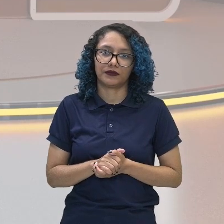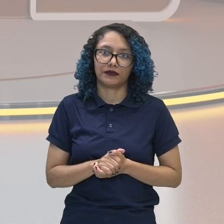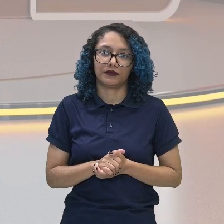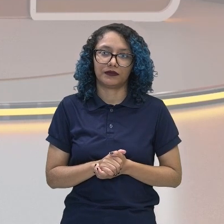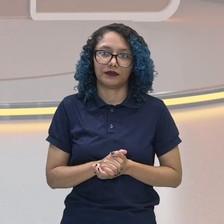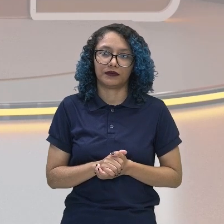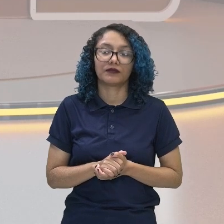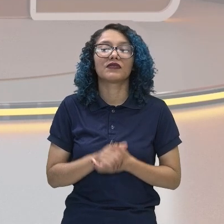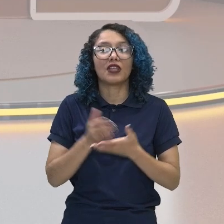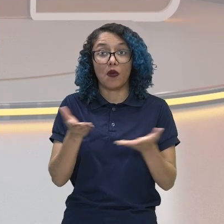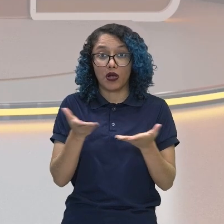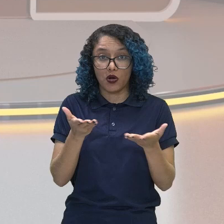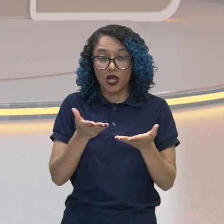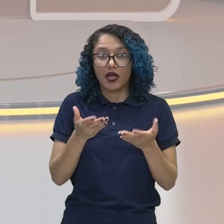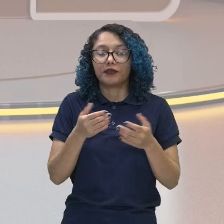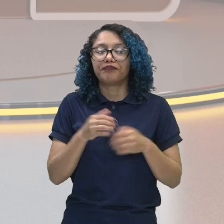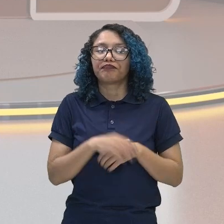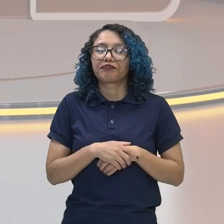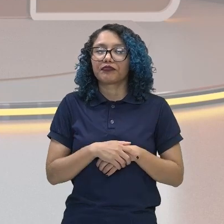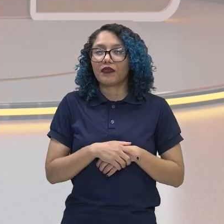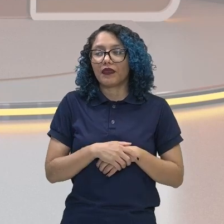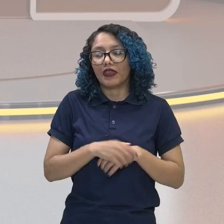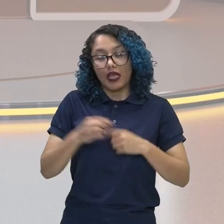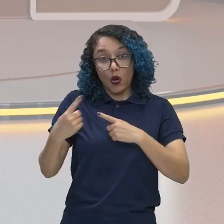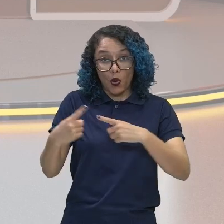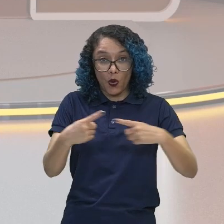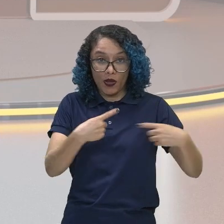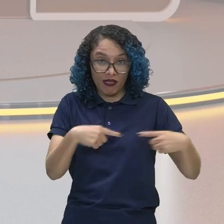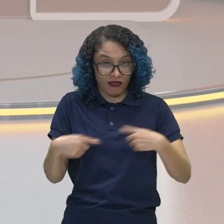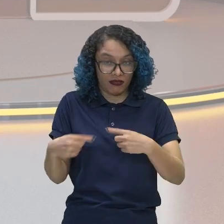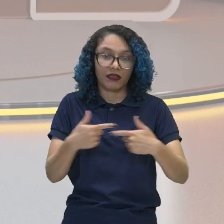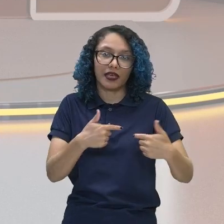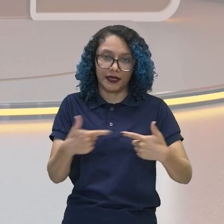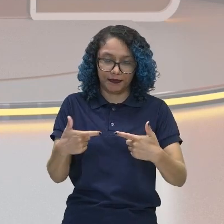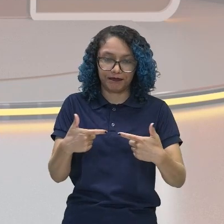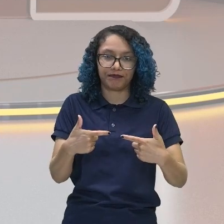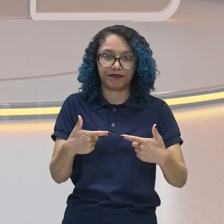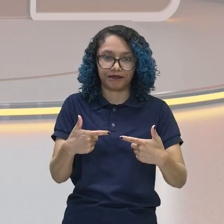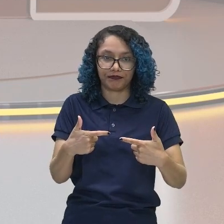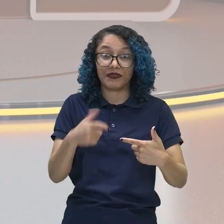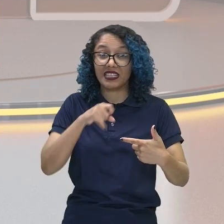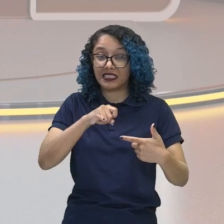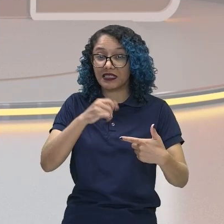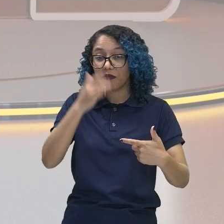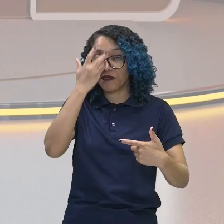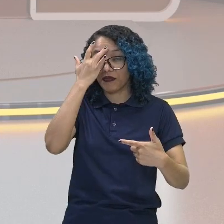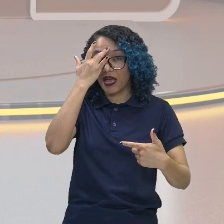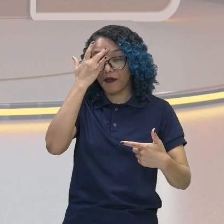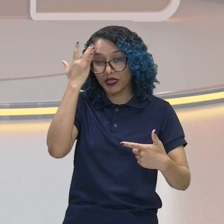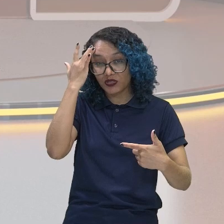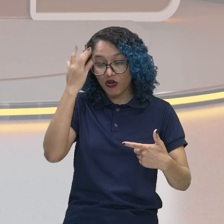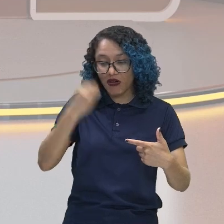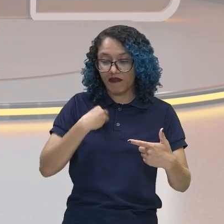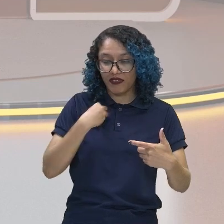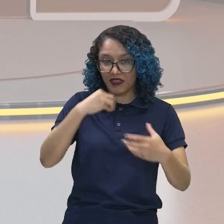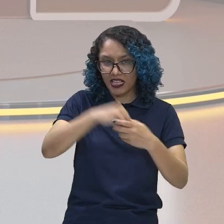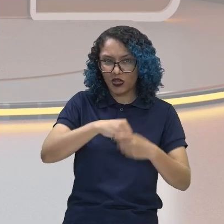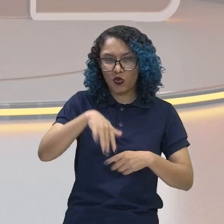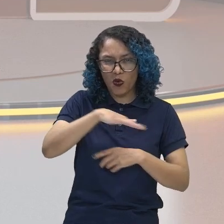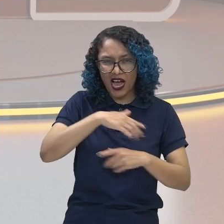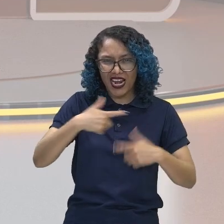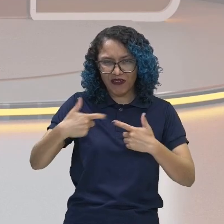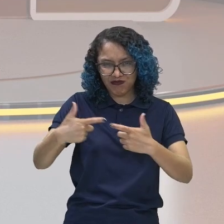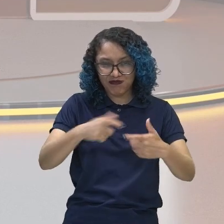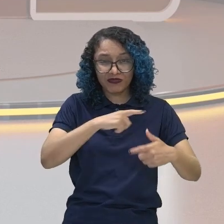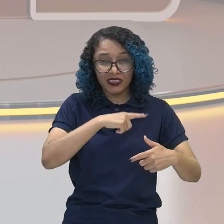ter conflitos, ter guerras, as pessoas que estão ali naquela área, elas querem sair dali,